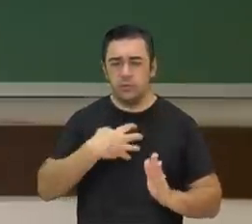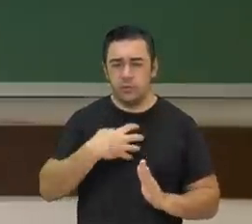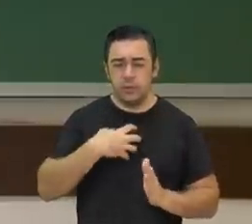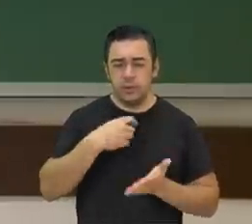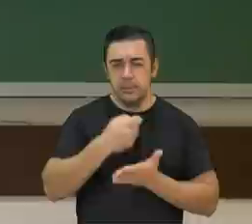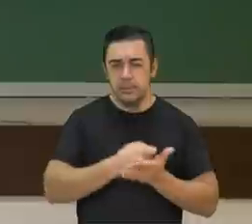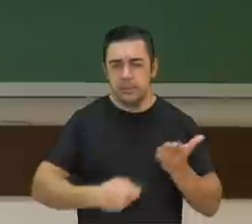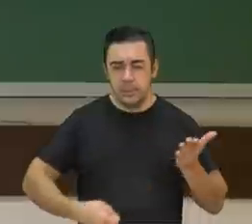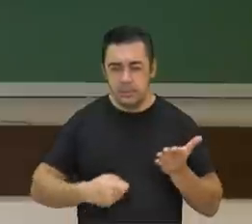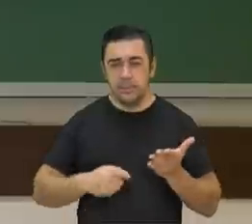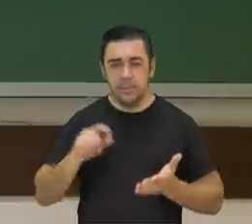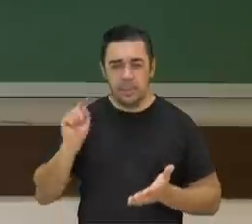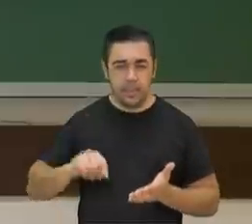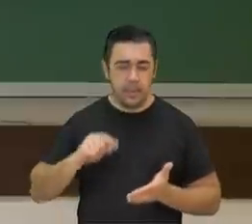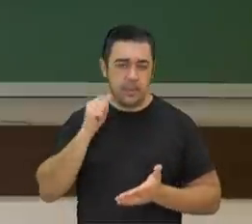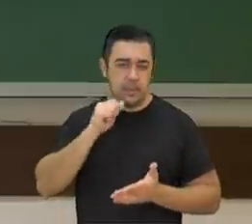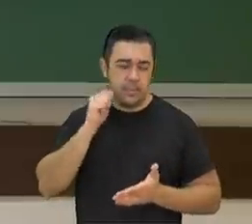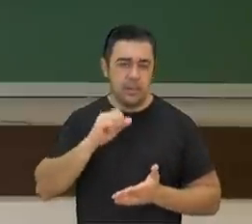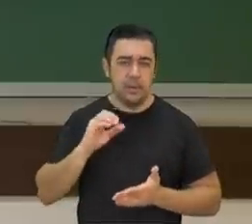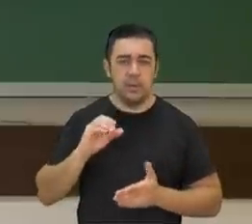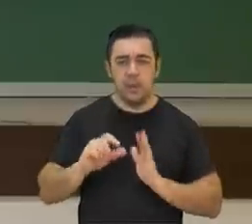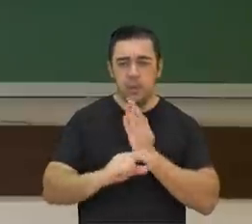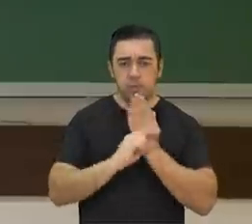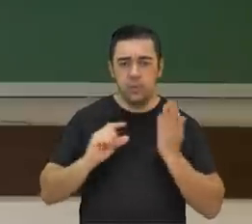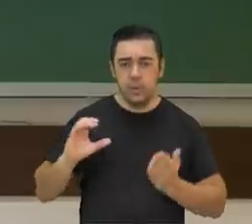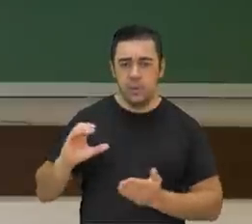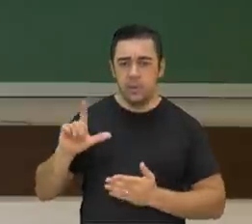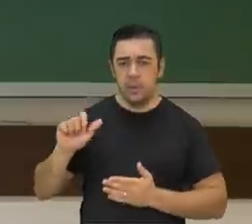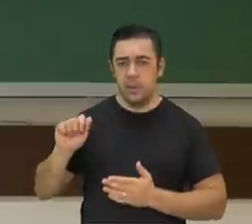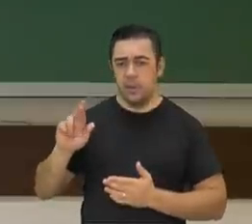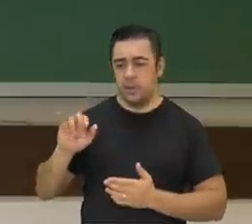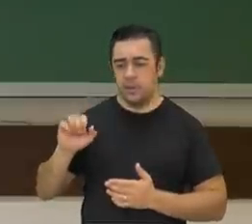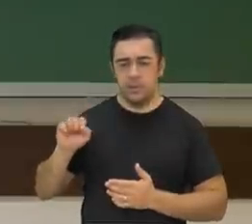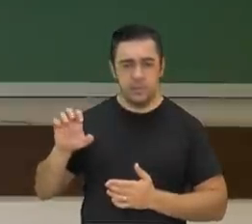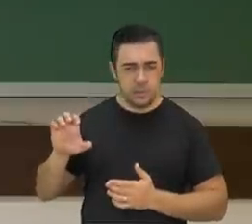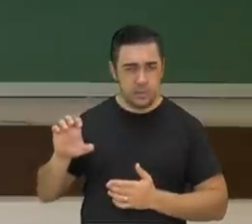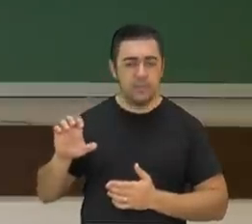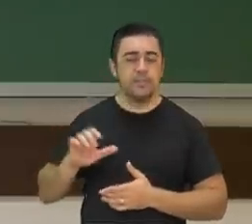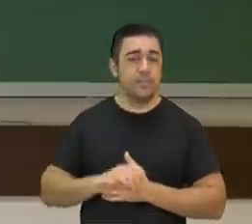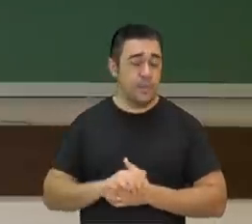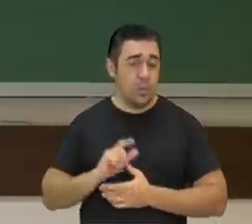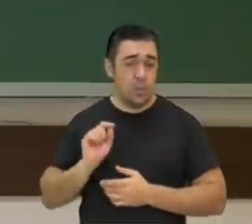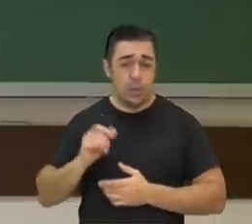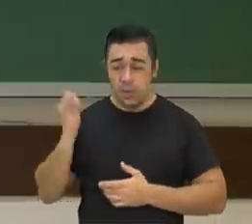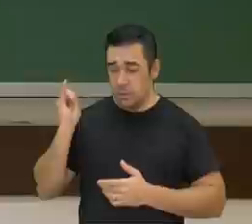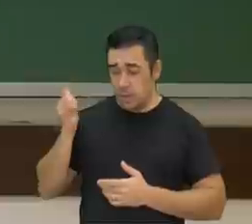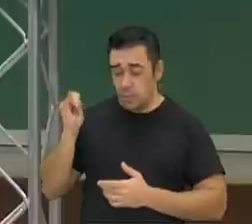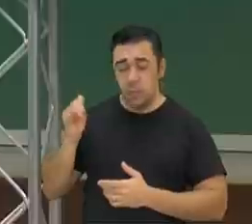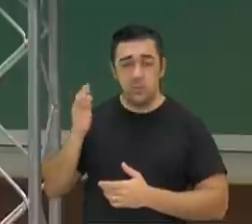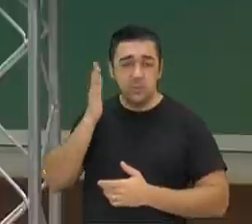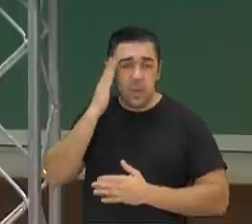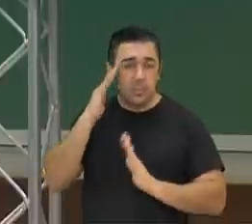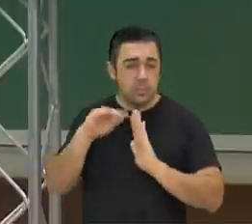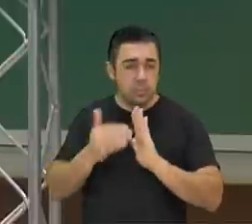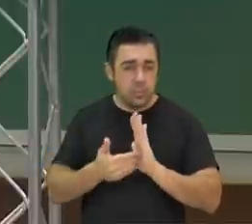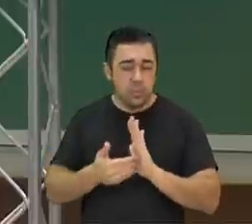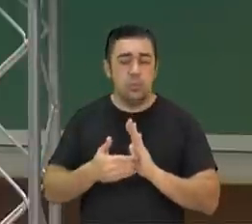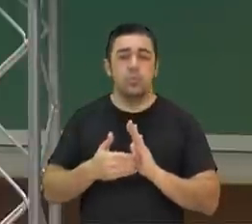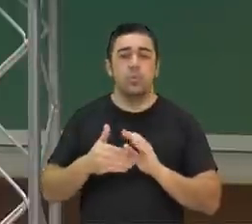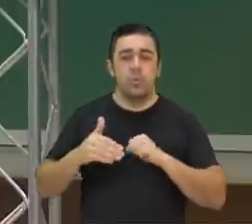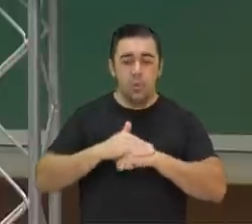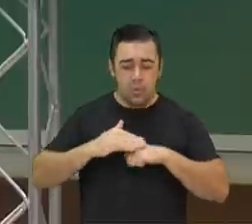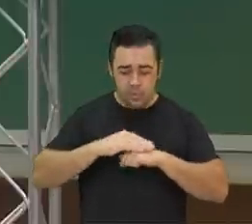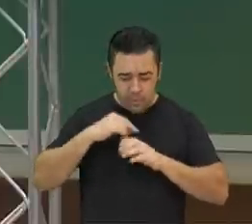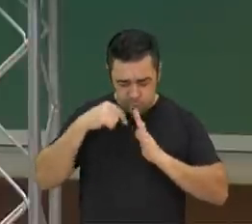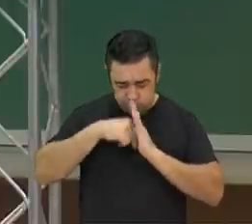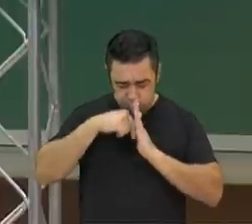da Clarice Lispector, né, fazendo ali a introspecção psicológica, o narrador onisciente, o monólogo interior, alguns conceitos que a